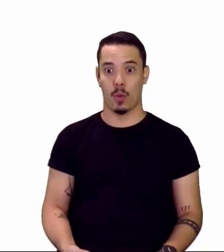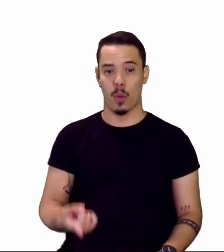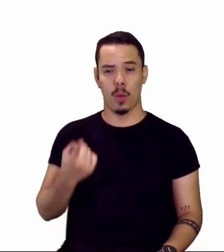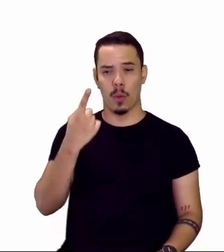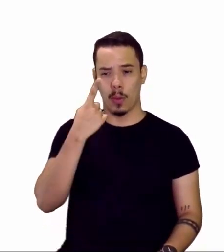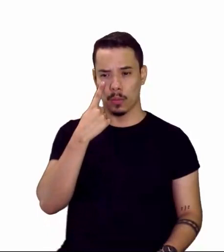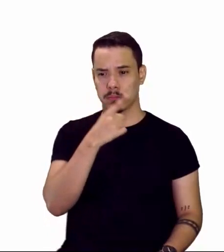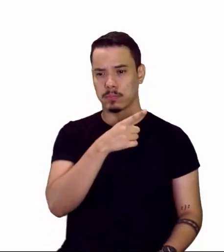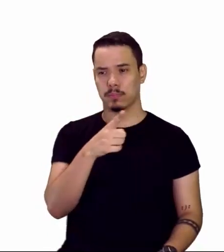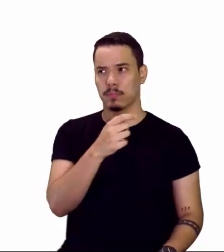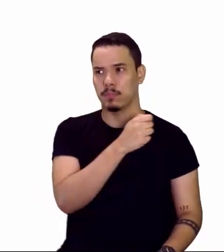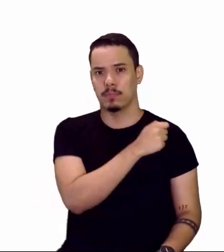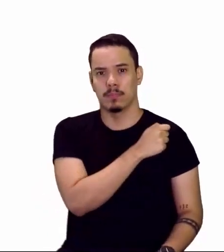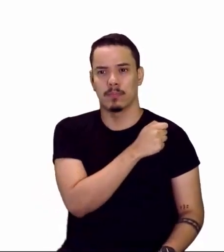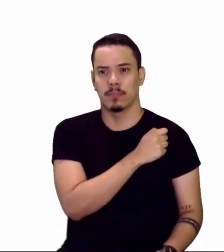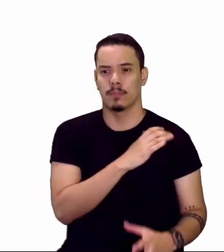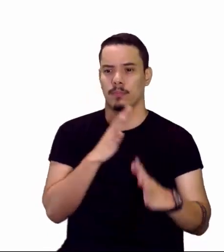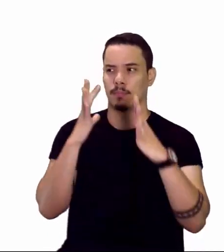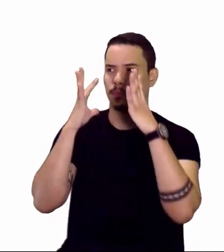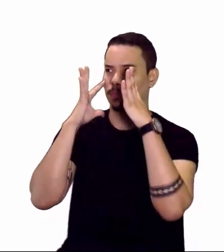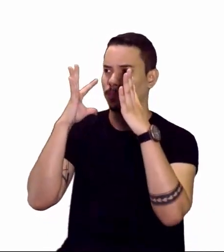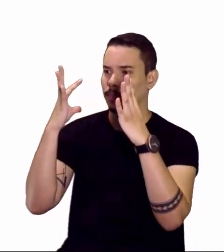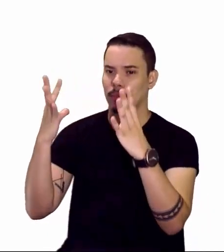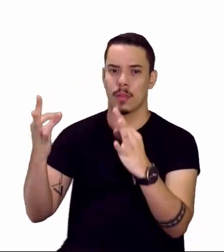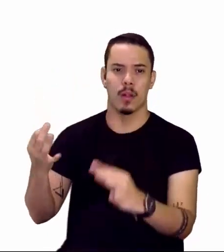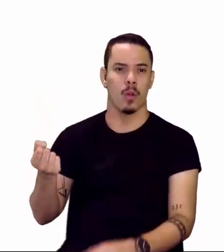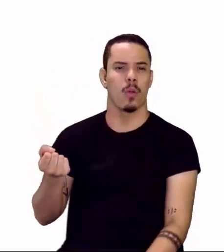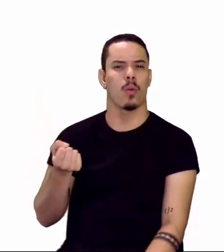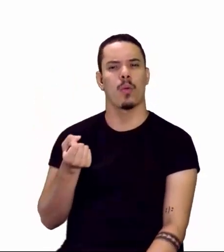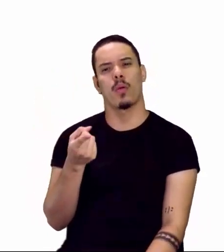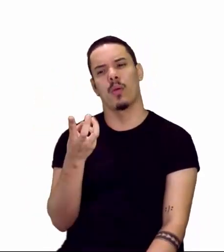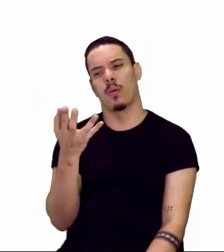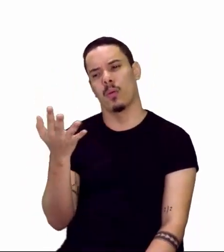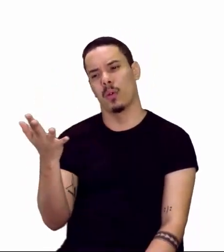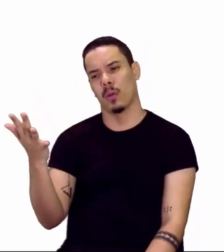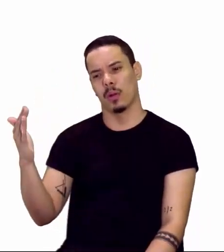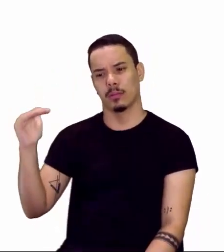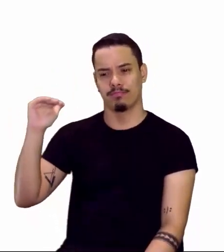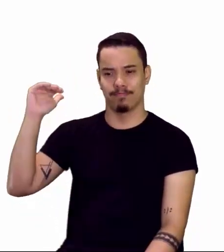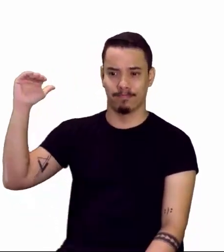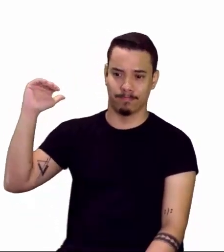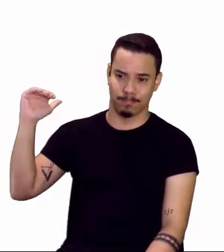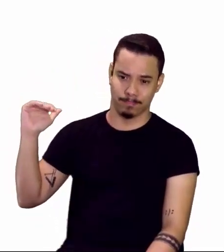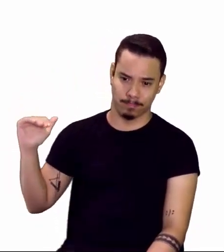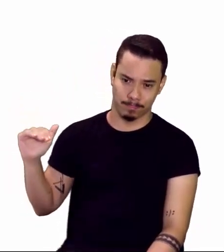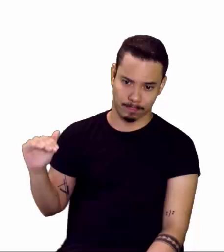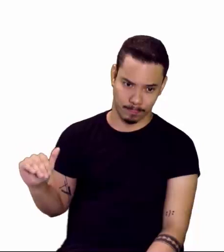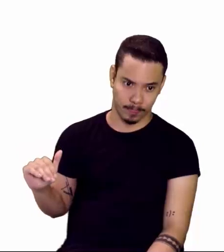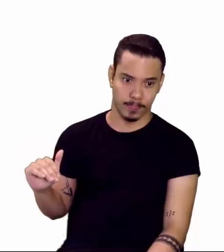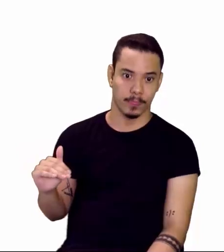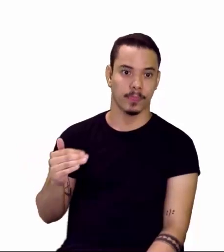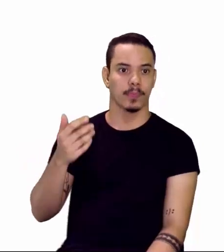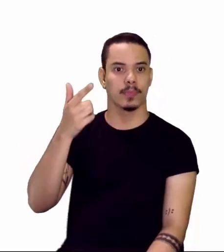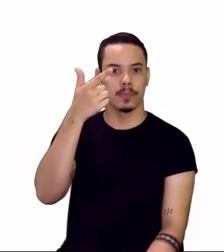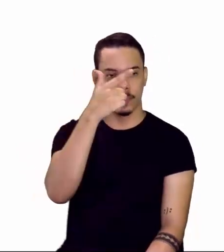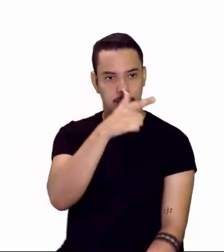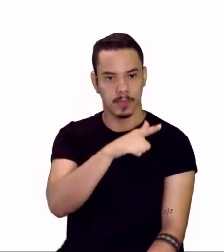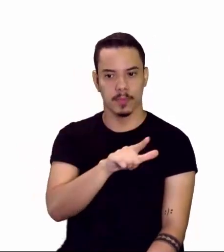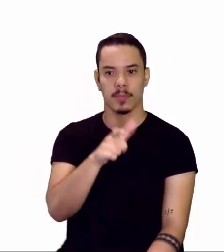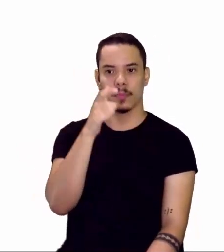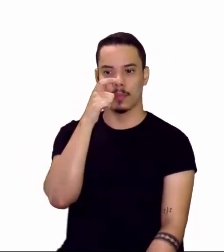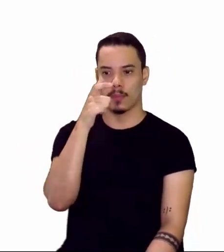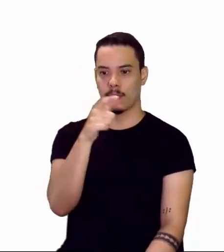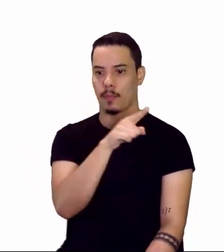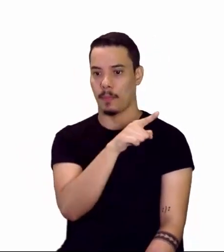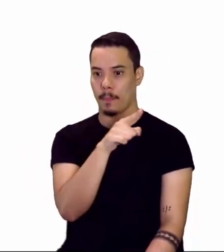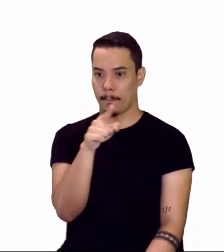veja quantas geometrias nós abordamos. Então, mais uma vez, seria interessante que